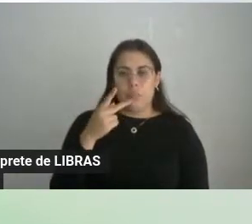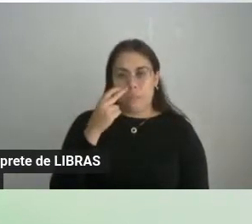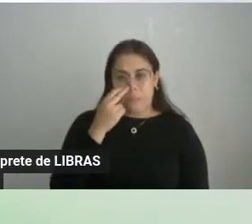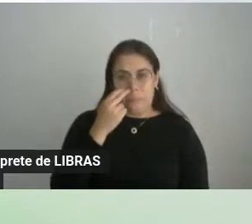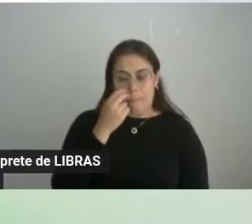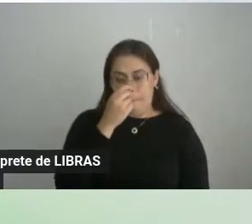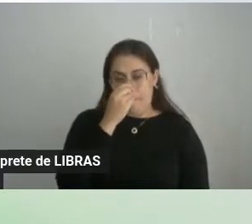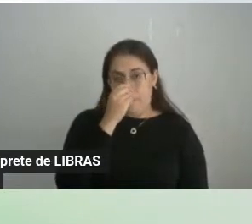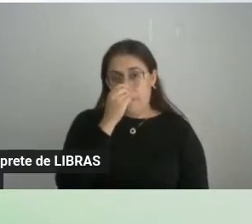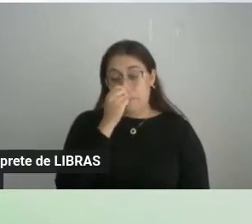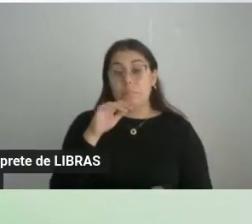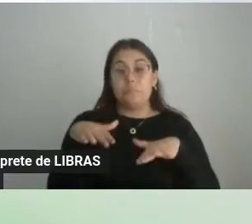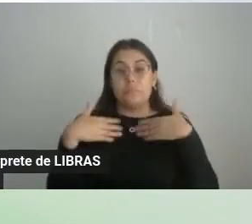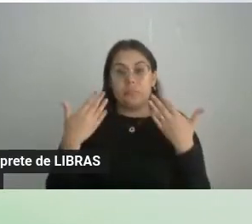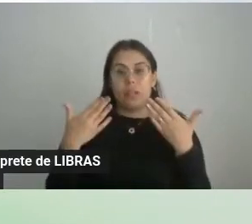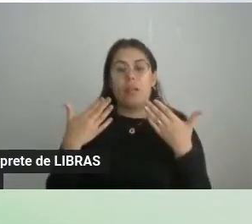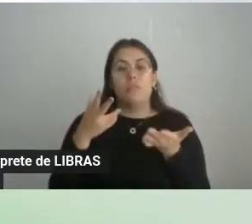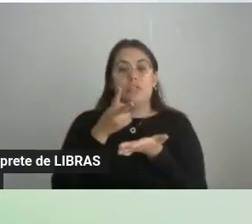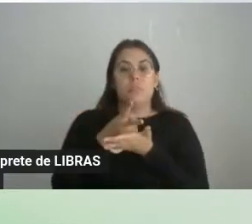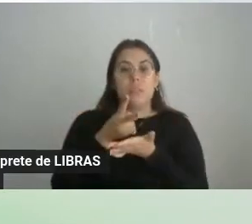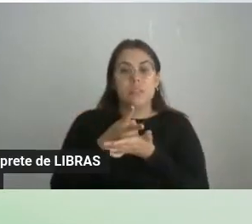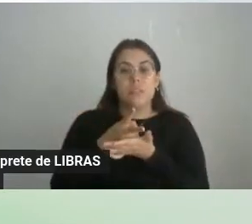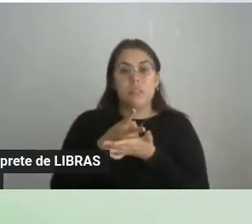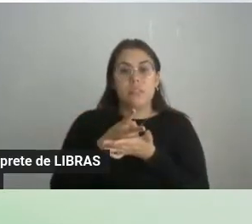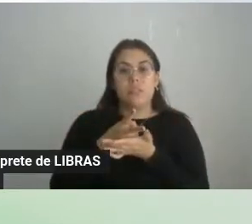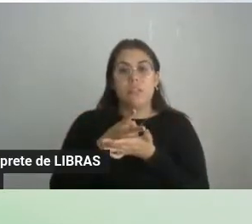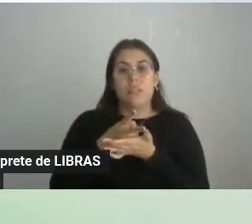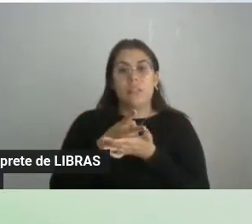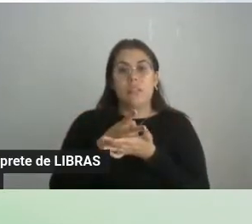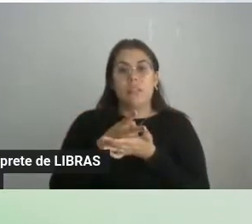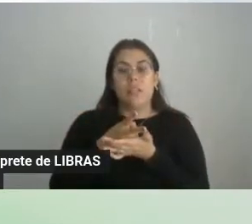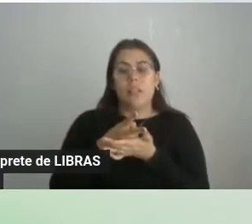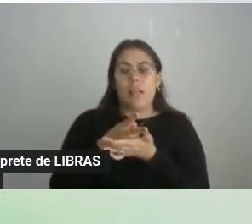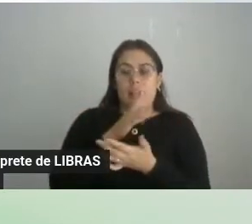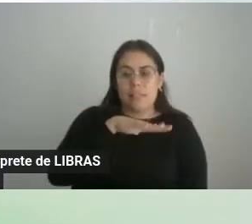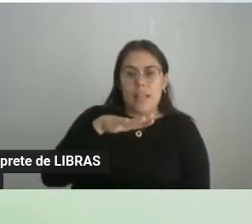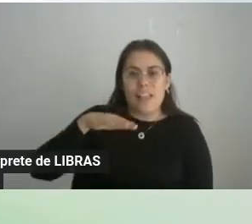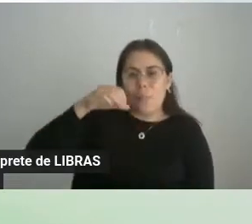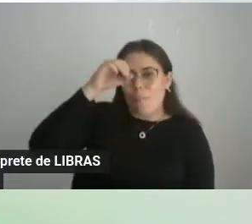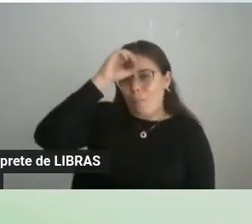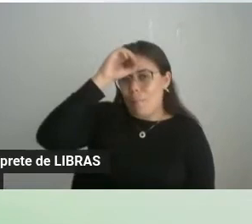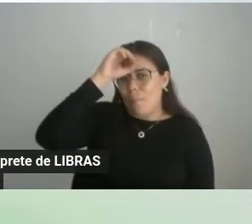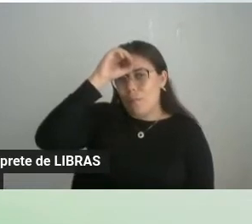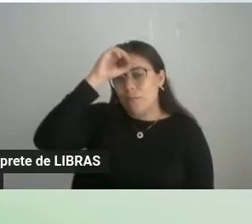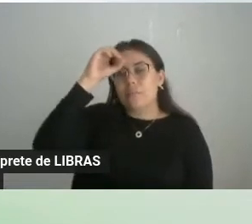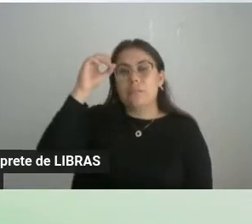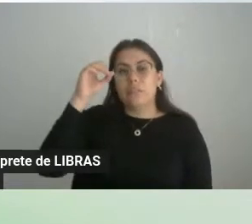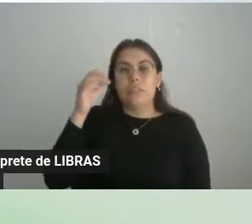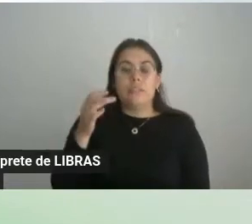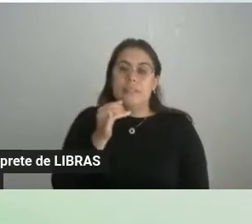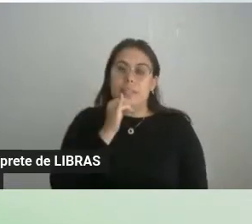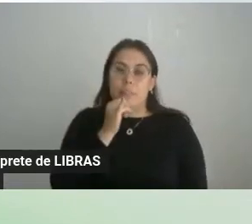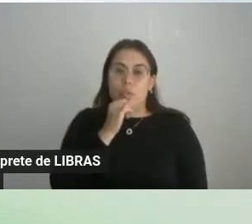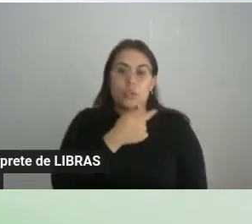De fato, mantendo essa inocência que essas crianças nessa faixa etária têm, de não ter essa